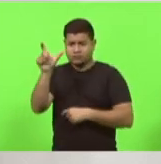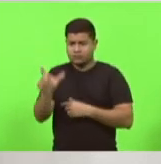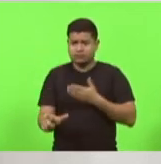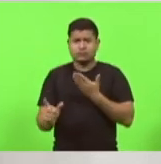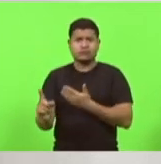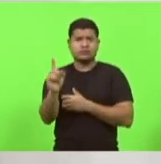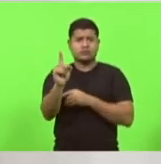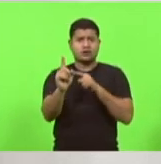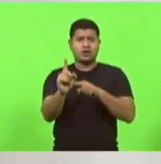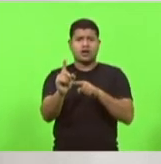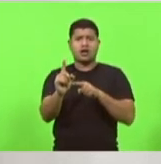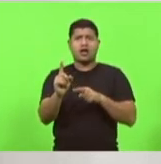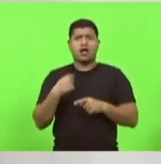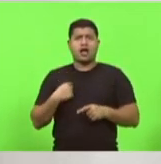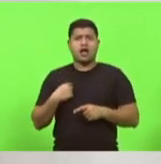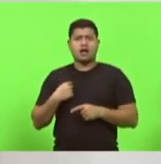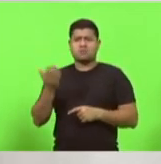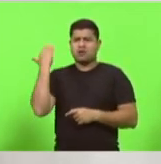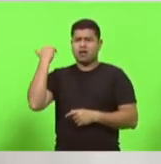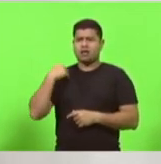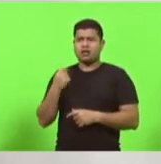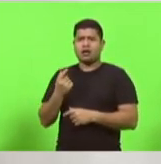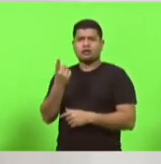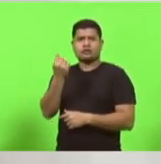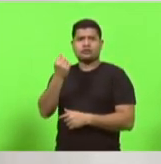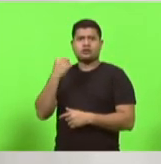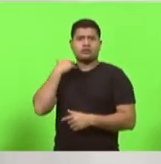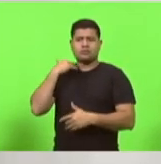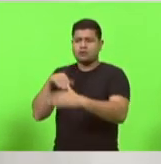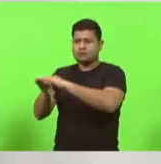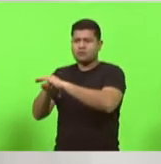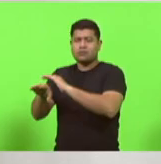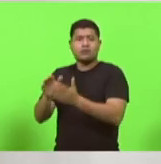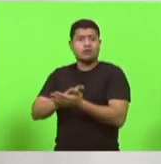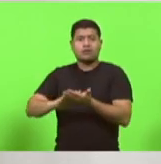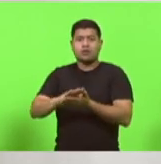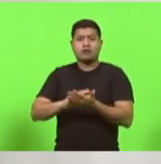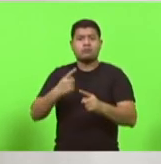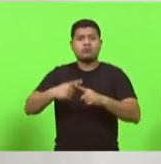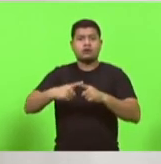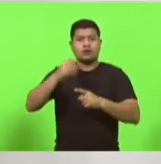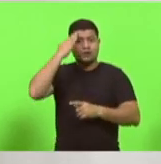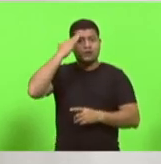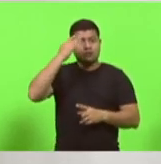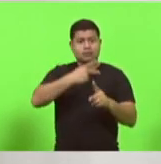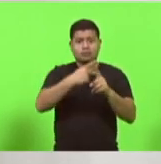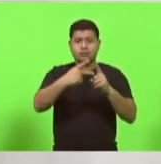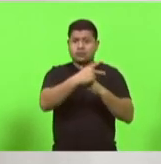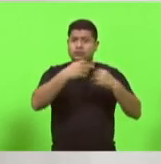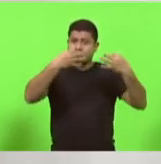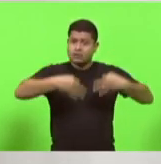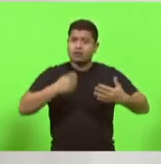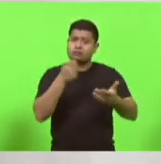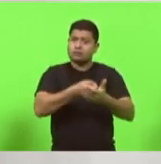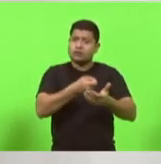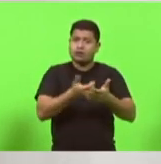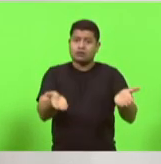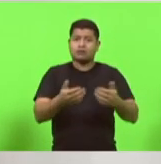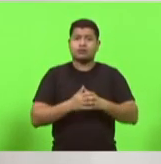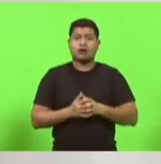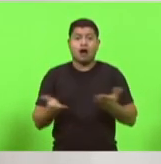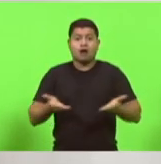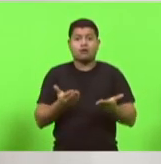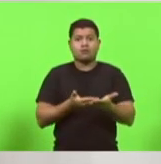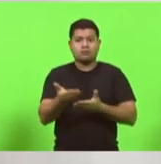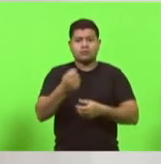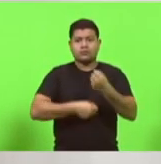não fez poupança porque sabia que teria aquela aposentadoria. Agora, quem está entrando a partir de 2016,